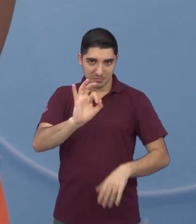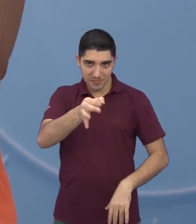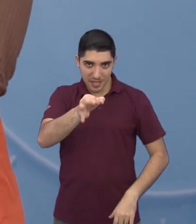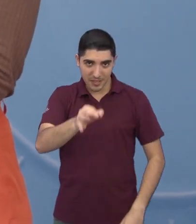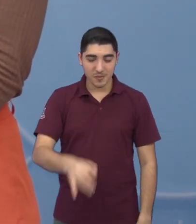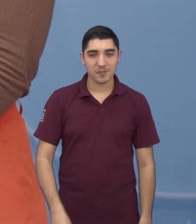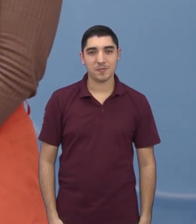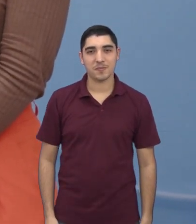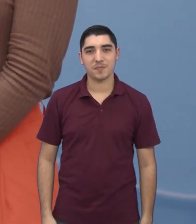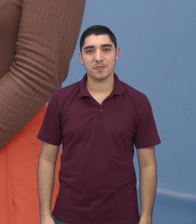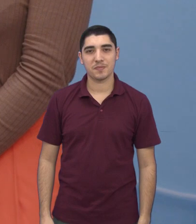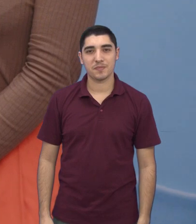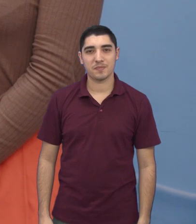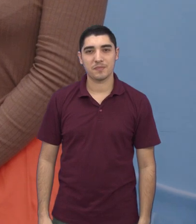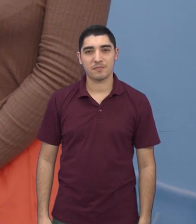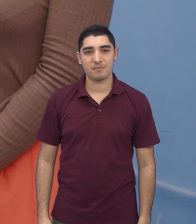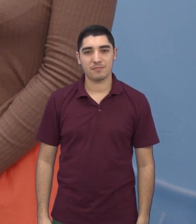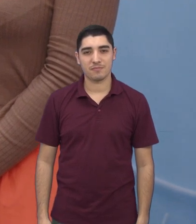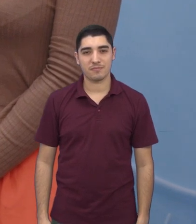Tamires?